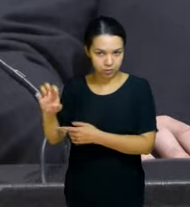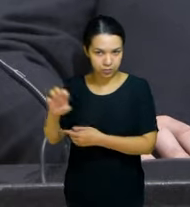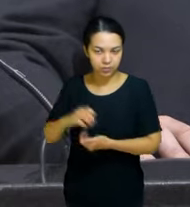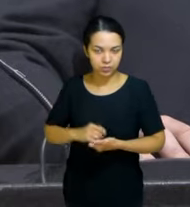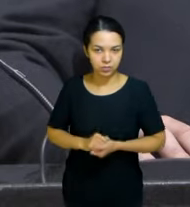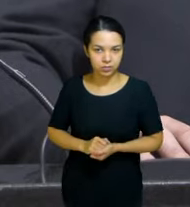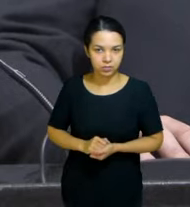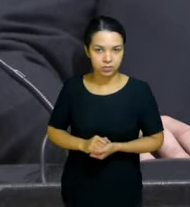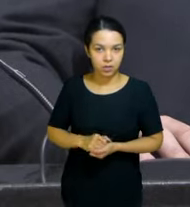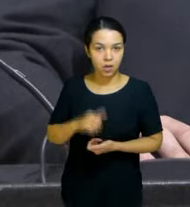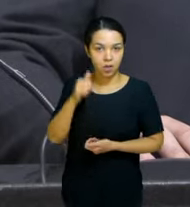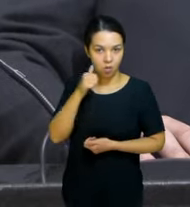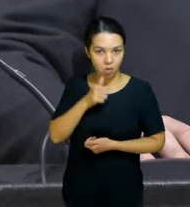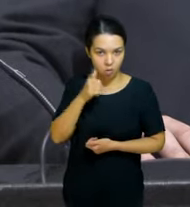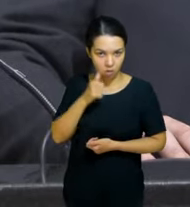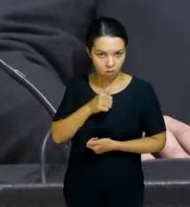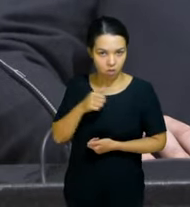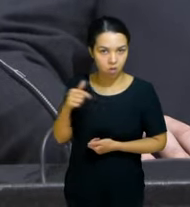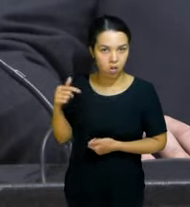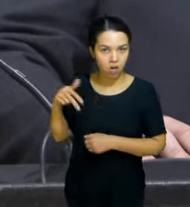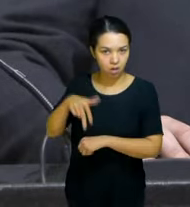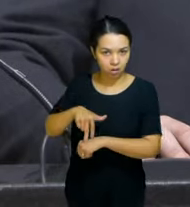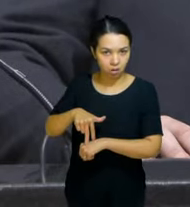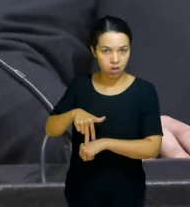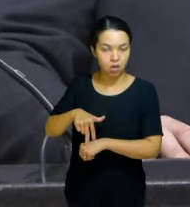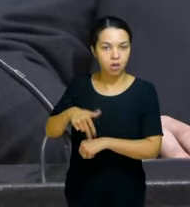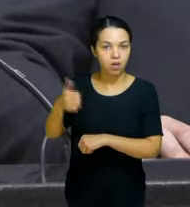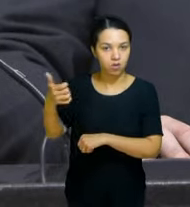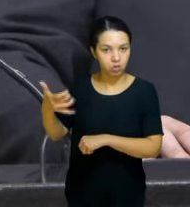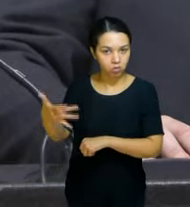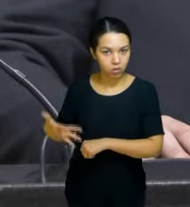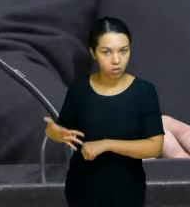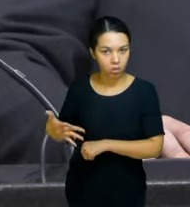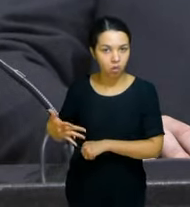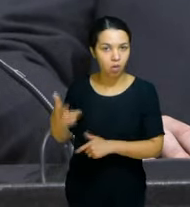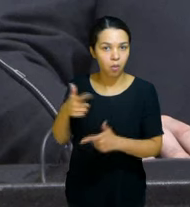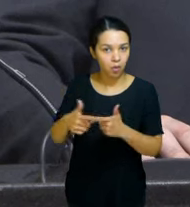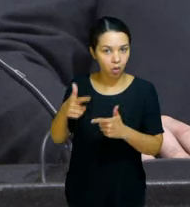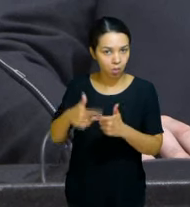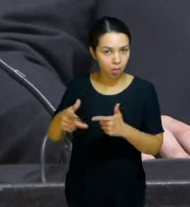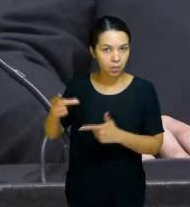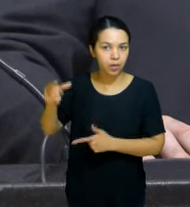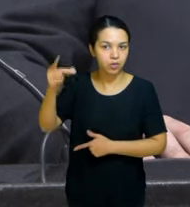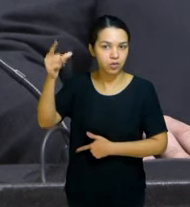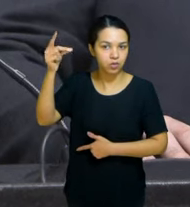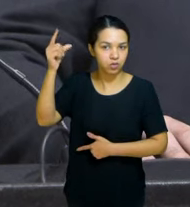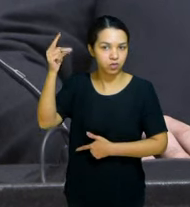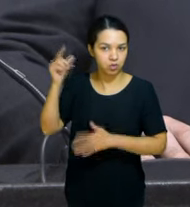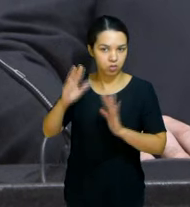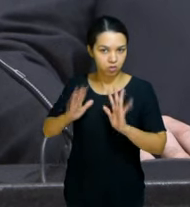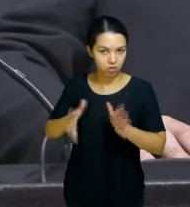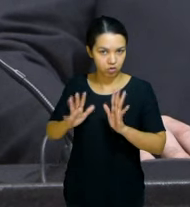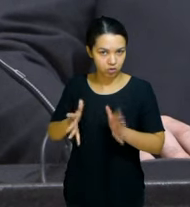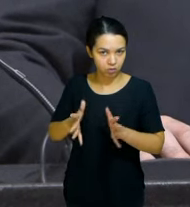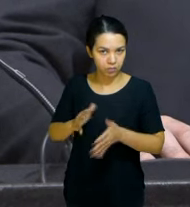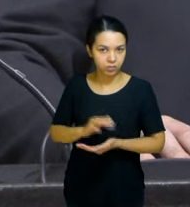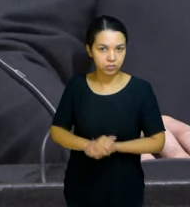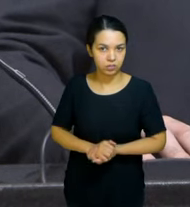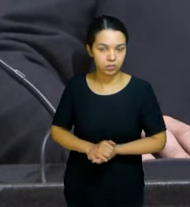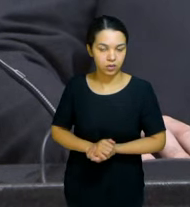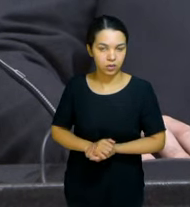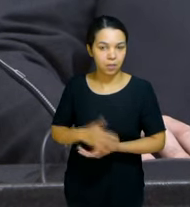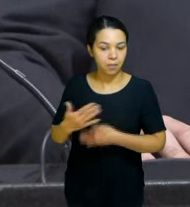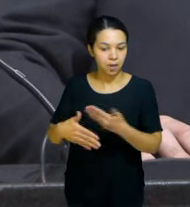senhora que falou aqui nessa tribuna, recentemente, que o problema é muito antigo e nada foi feito para